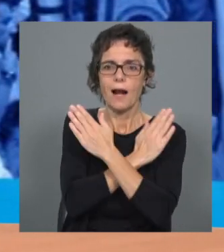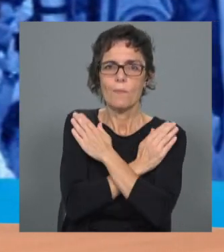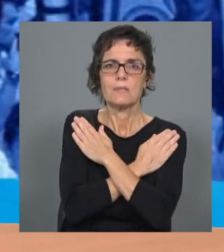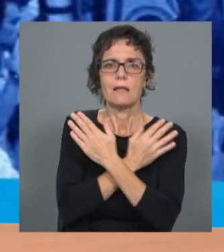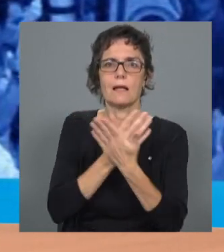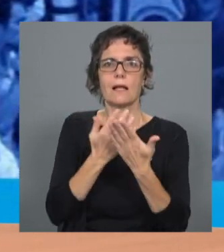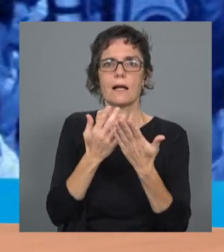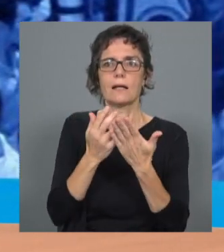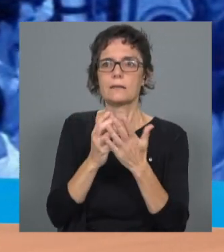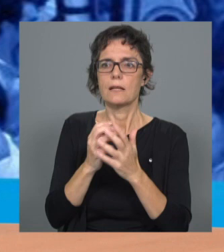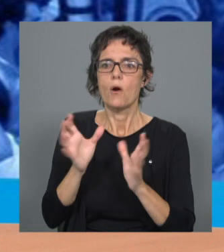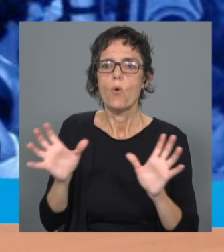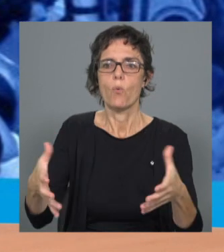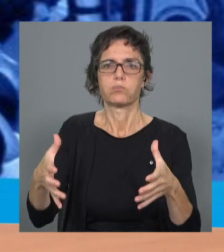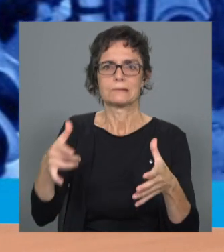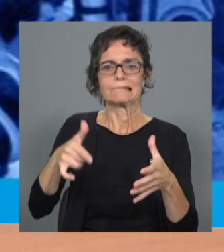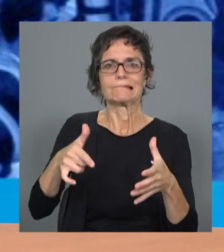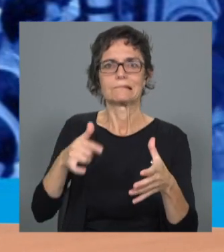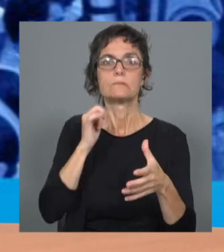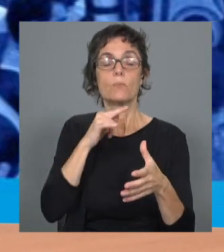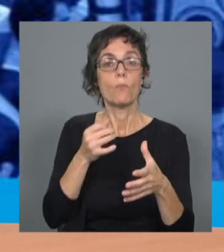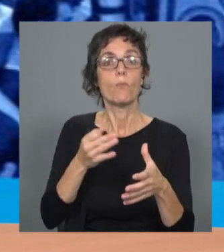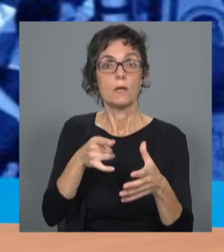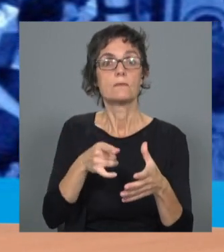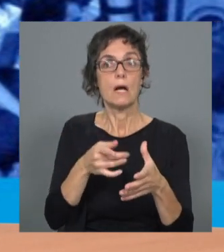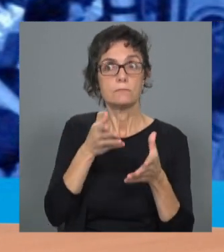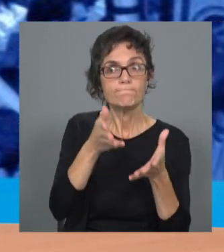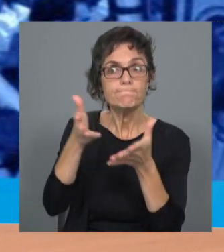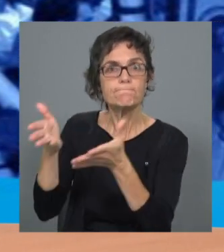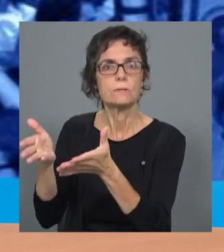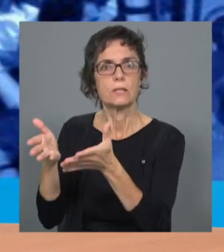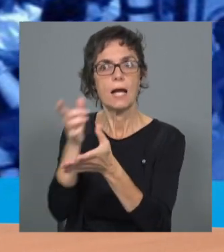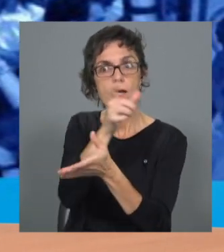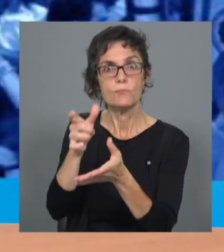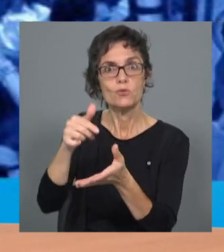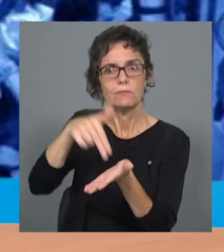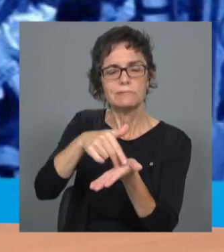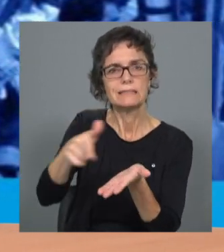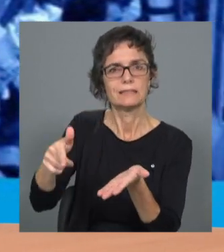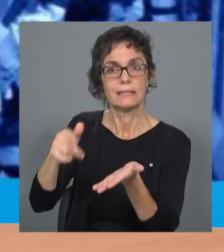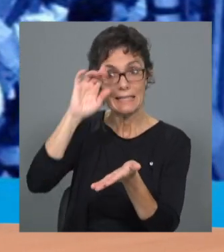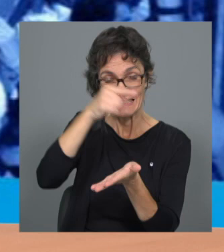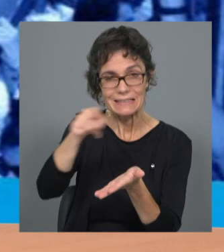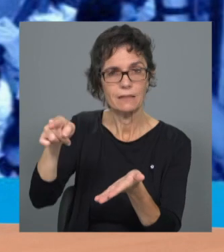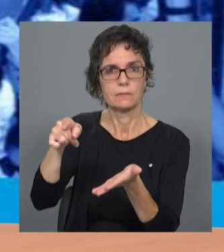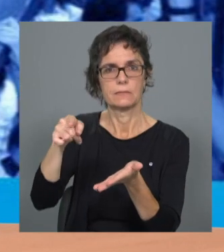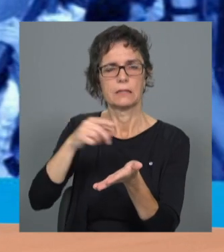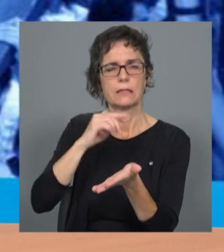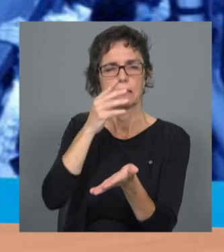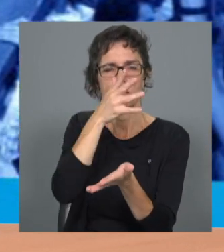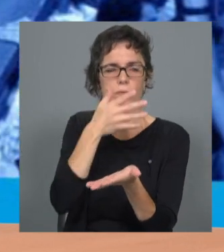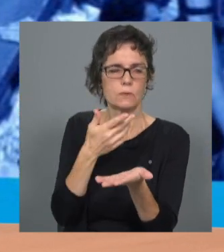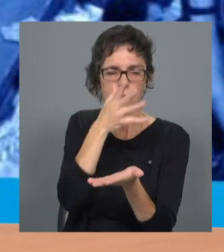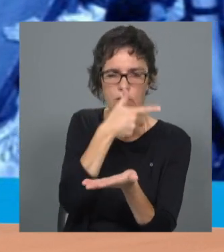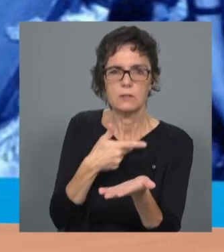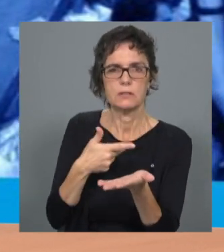comunidades podem ter um papel mais próximo daqueles que sabem que tiveram entes queridos que partiram, não ter medo de estar